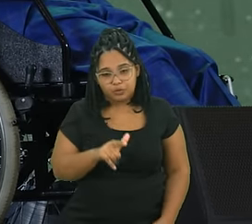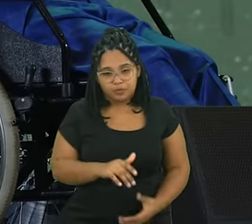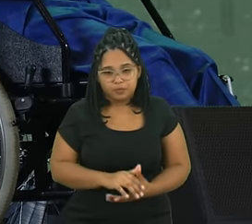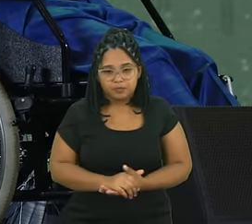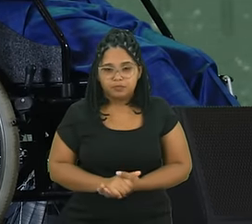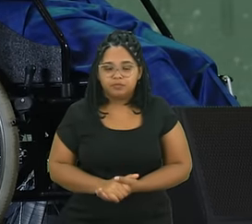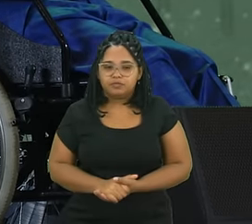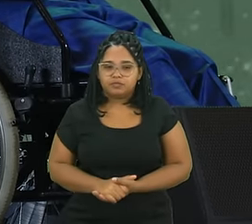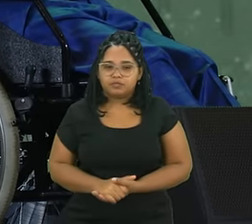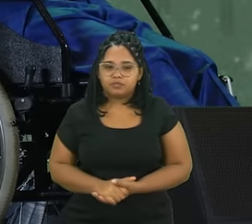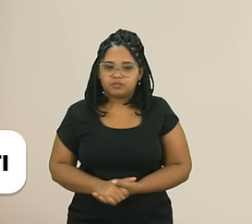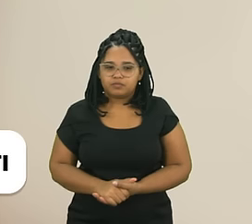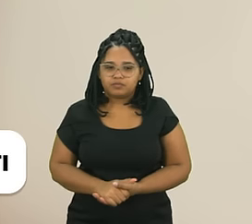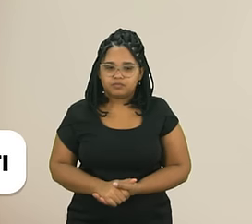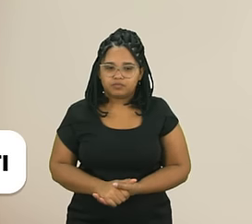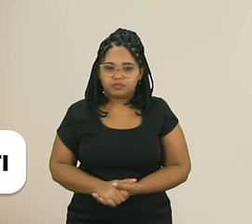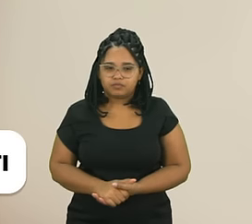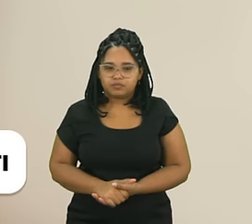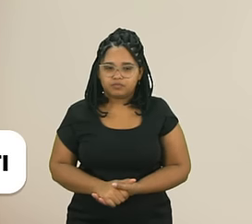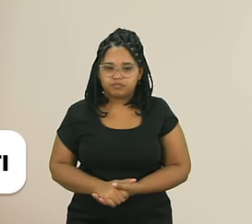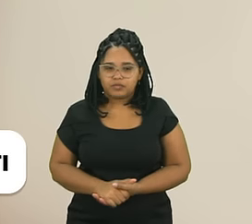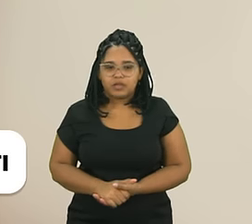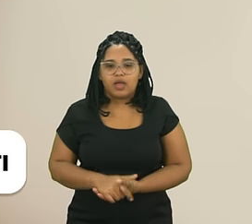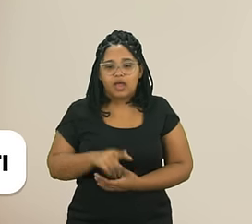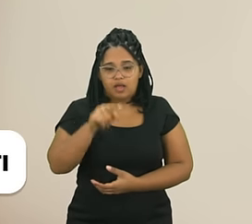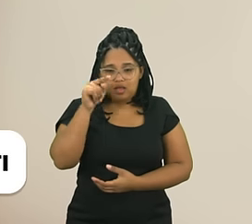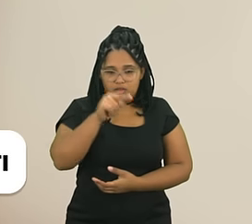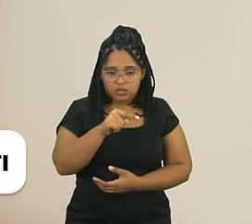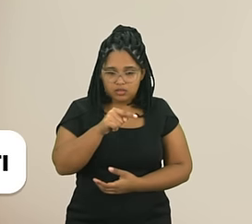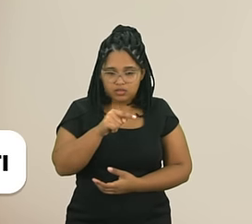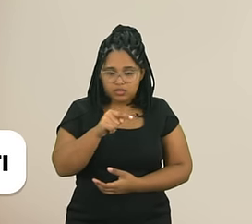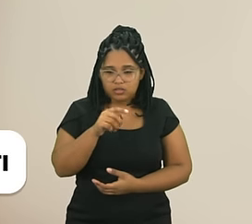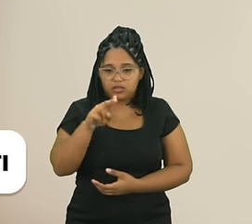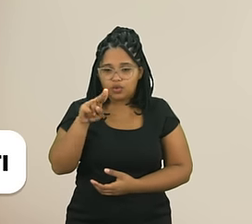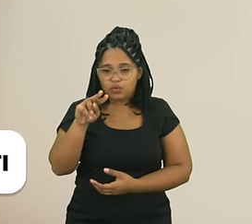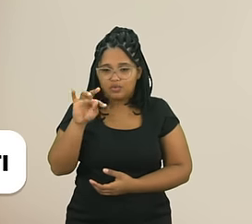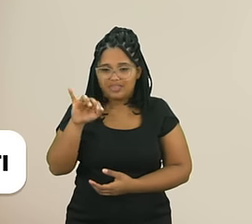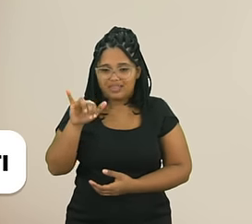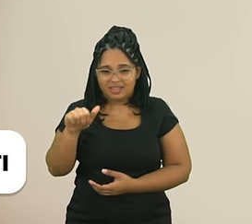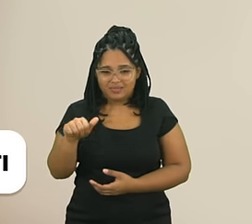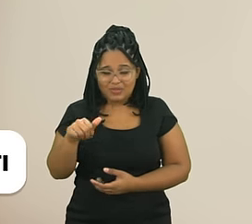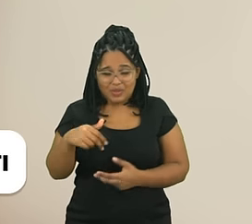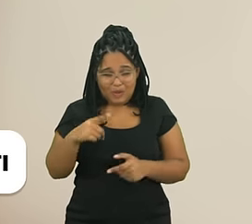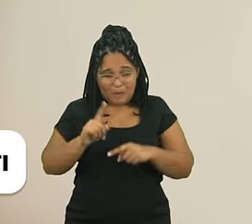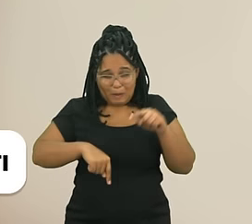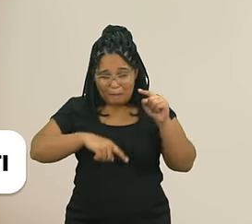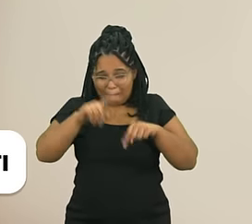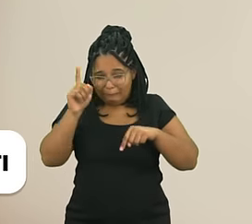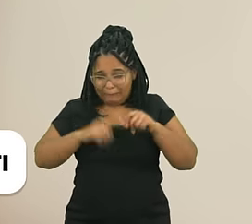foto. Ele está na UTI com vários aparelhos.